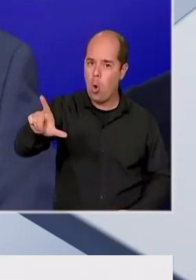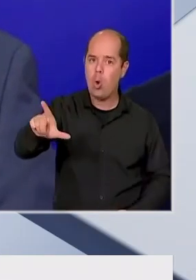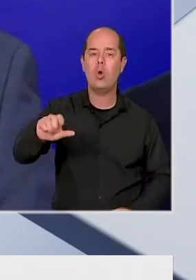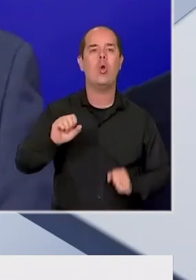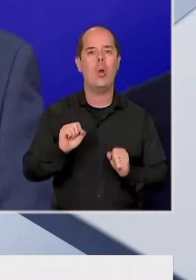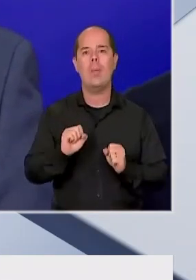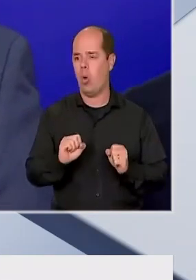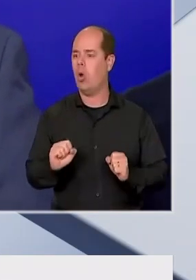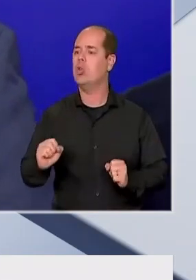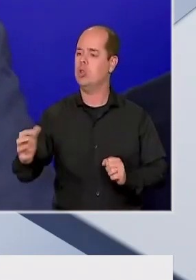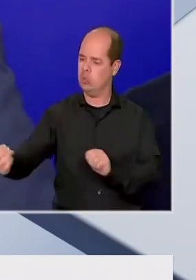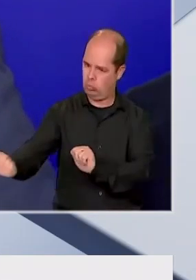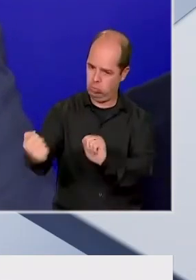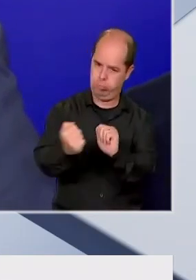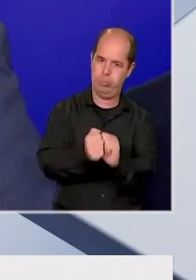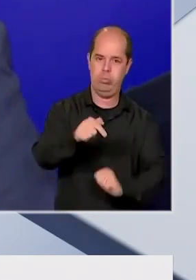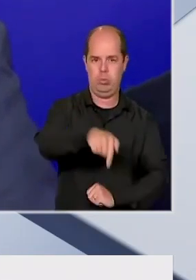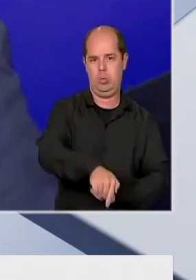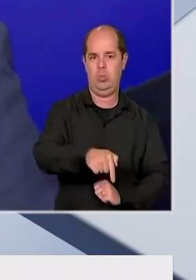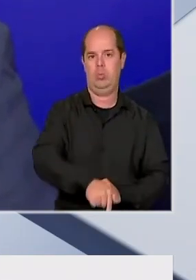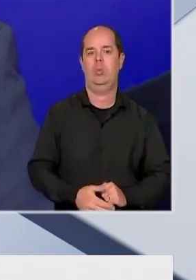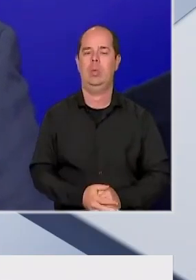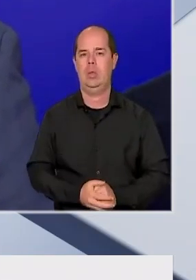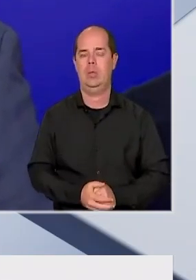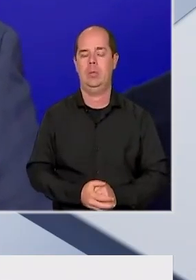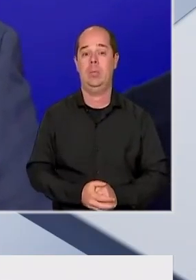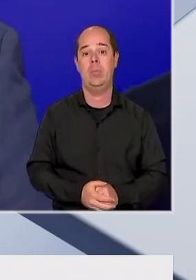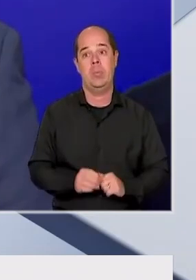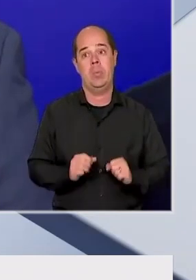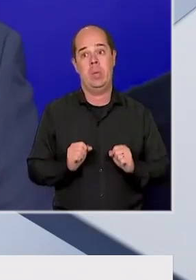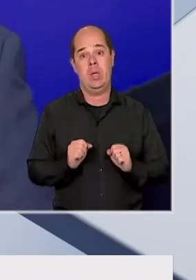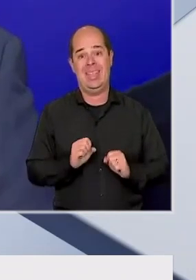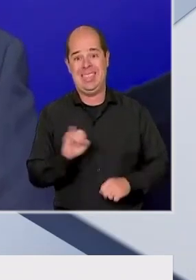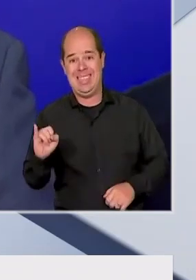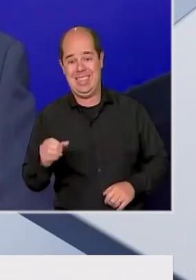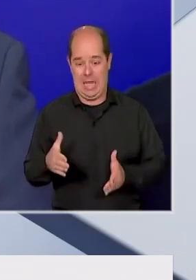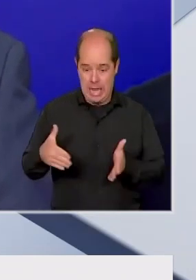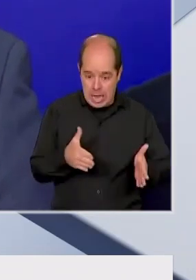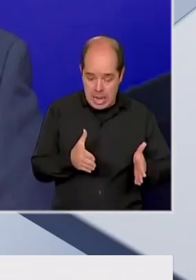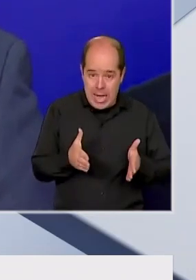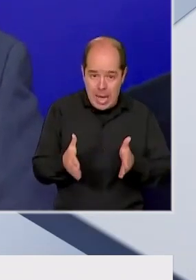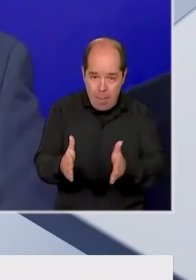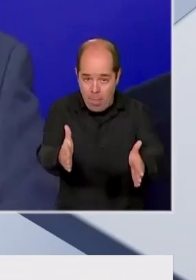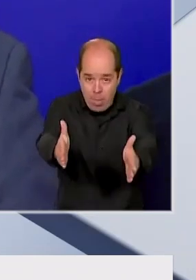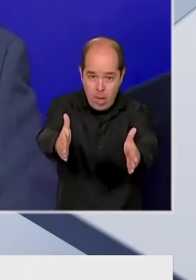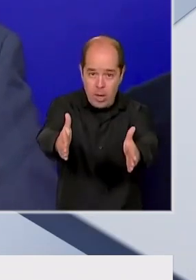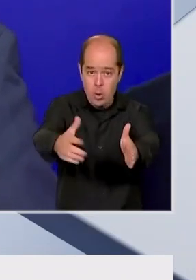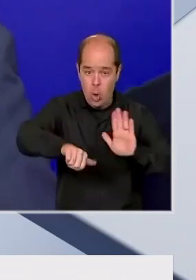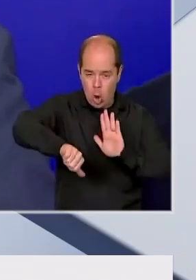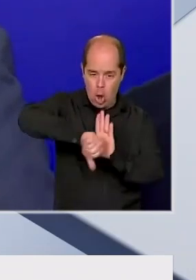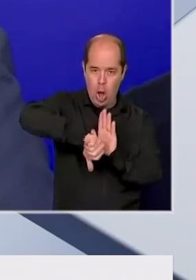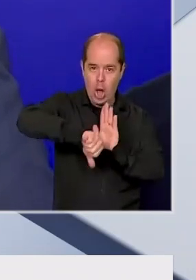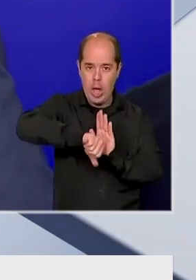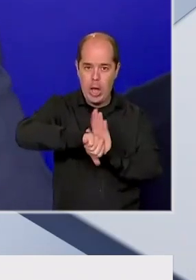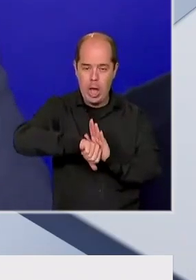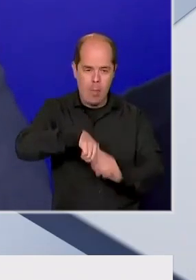gelho seria muito oportuno Por exemplo agora além dessa glo do governo conversar com o Supremo Tribunal Federal